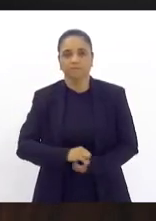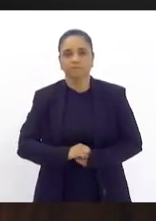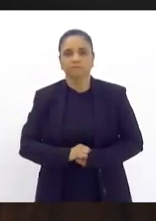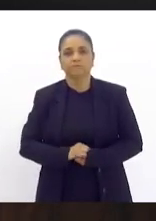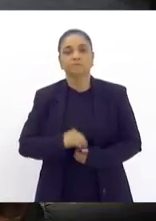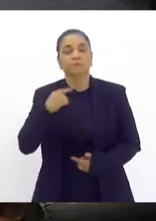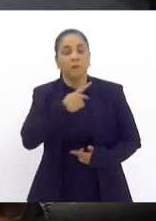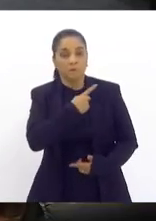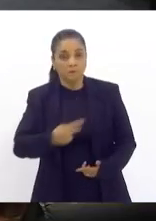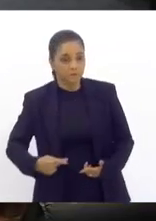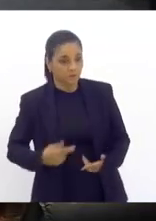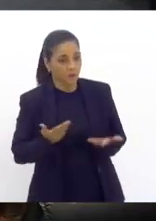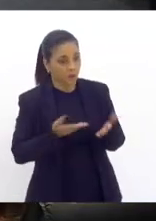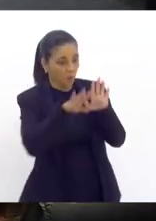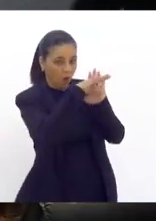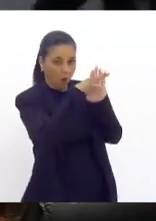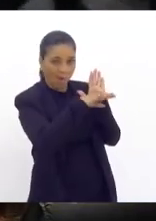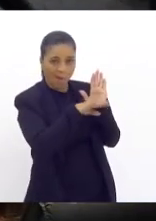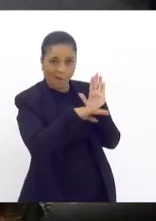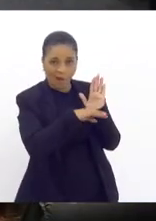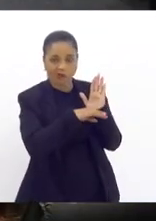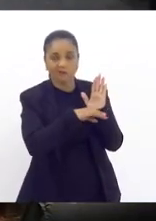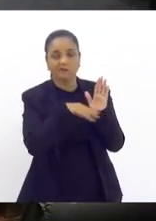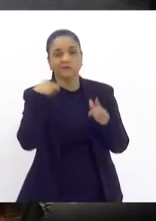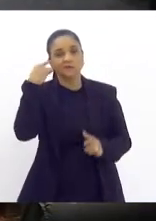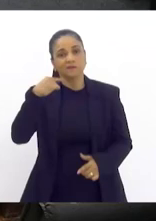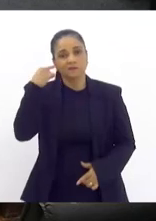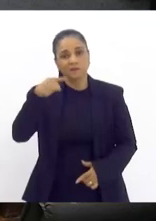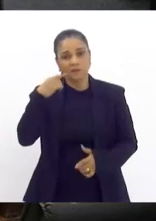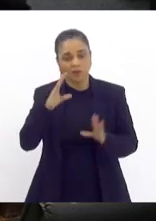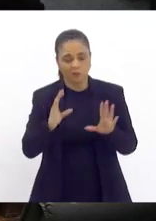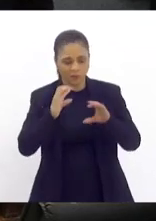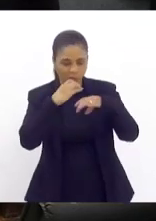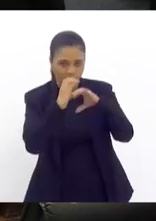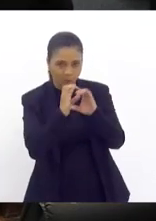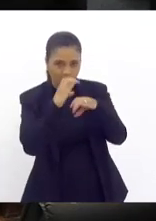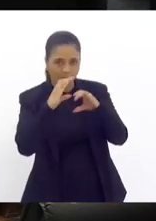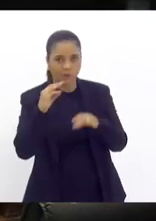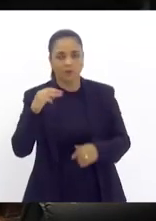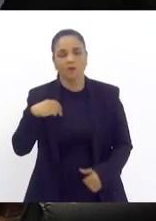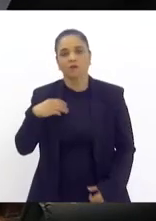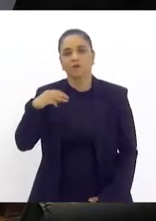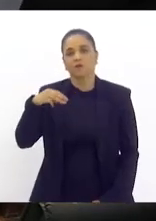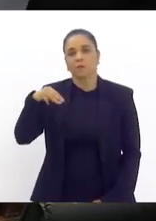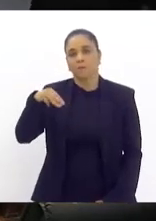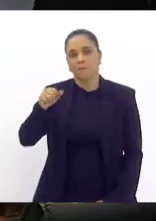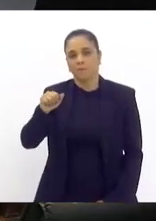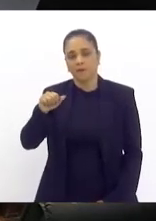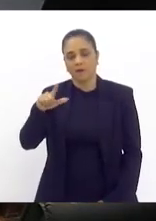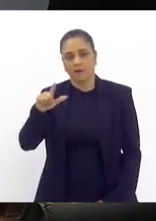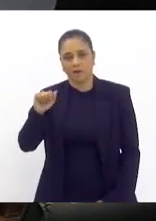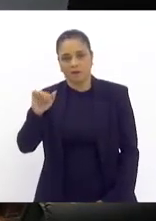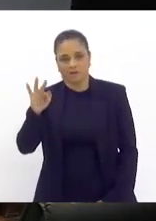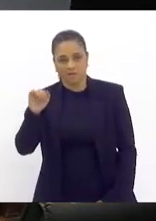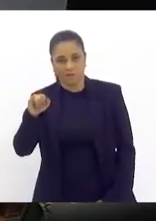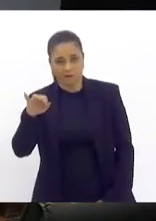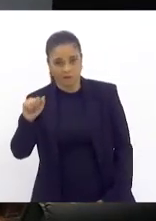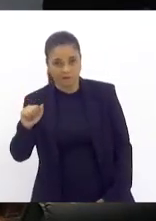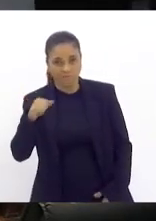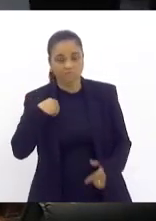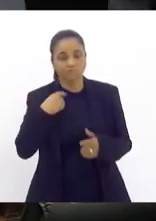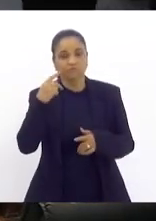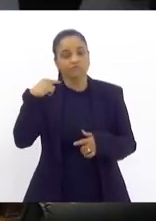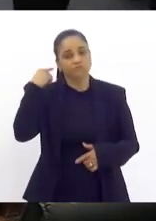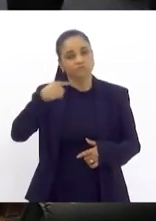Senhora Presidente, só pela ordem, enquanto o deputado engenheiro Samuel Malafaia se desloca, o projeto do deputado